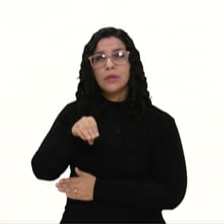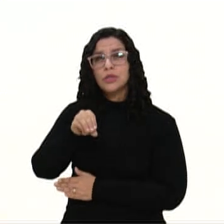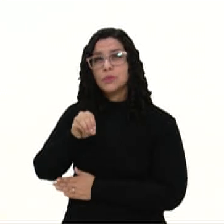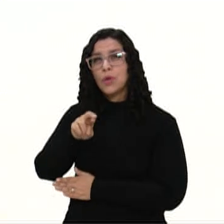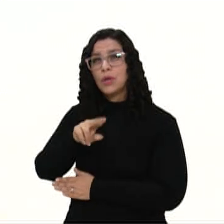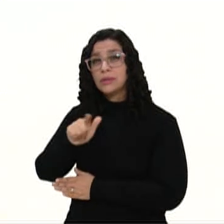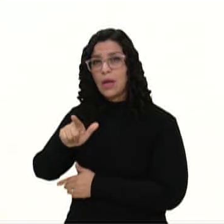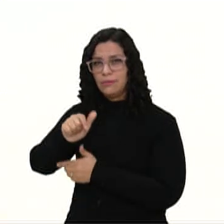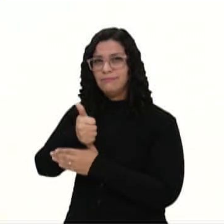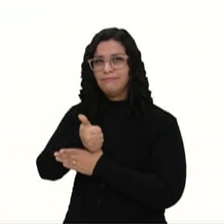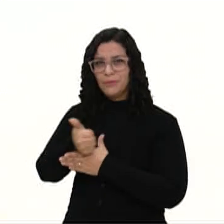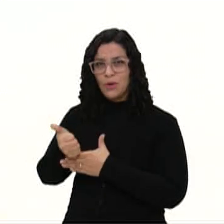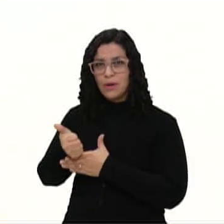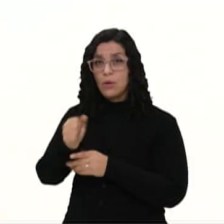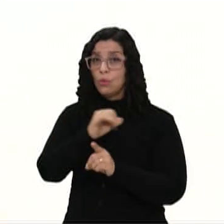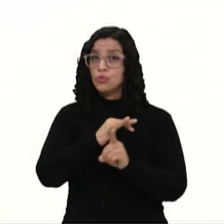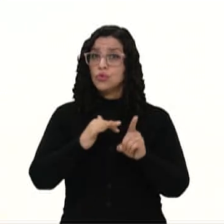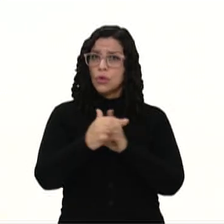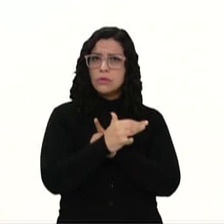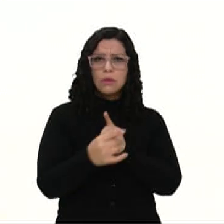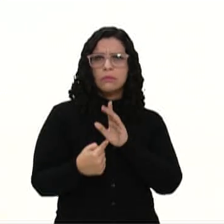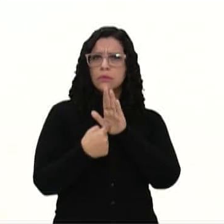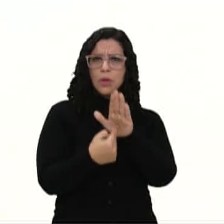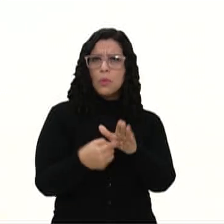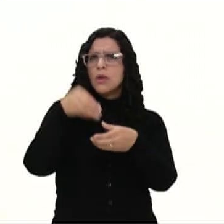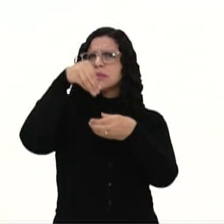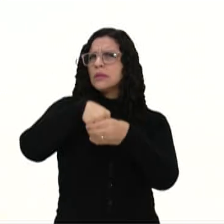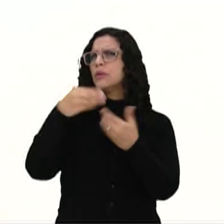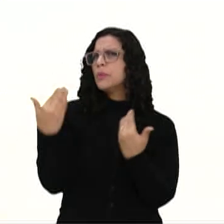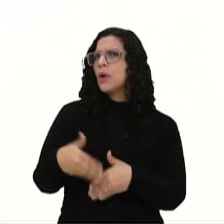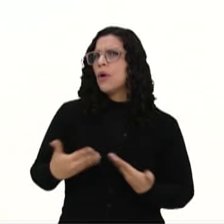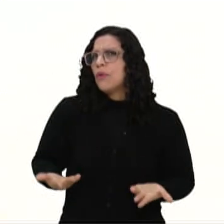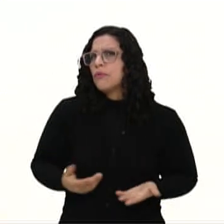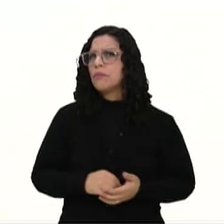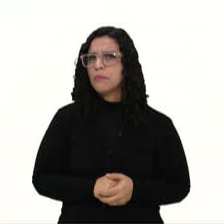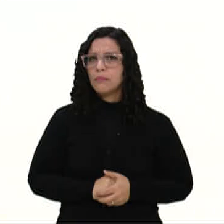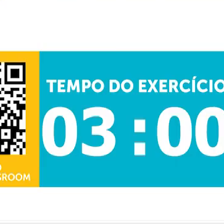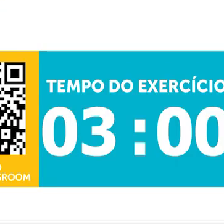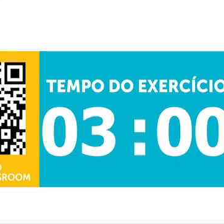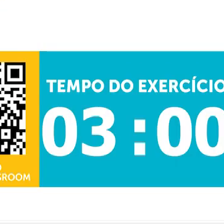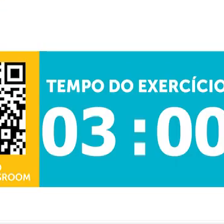são importantes que não aparecem como valores de testes?